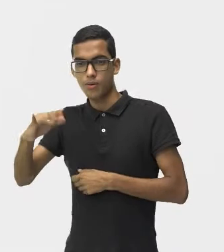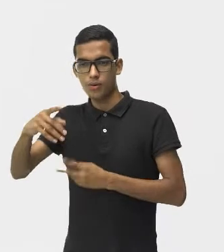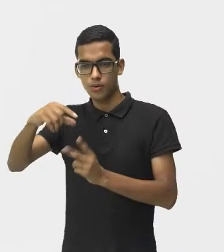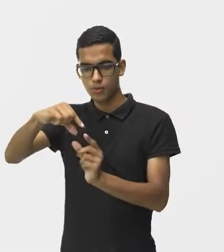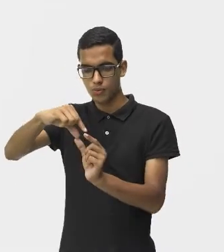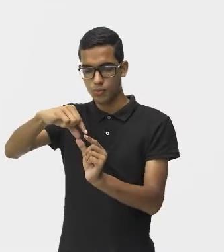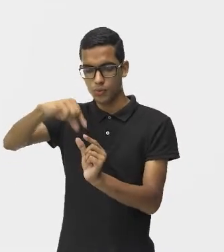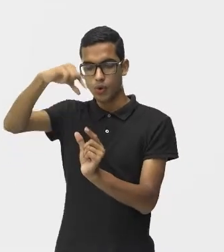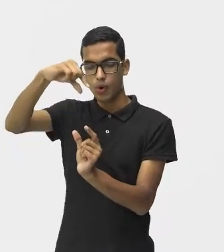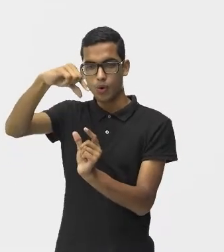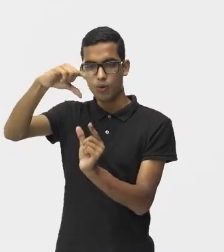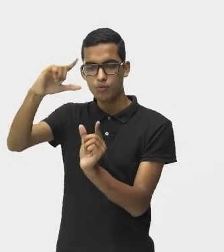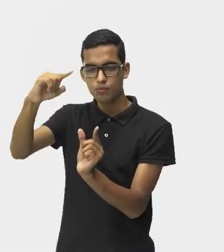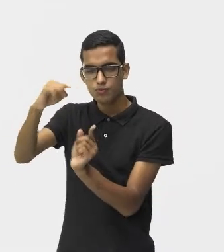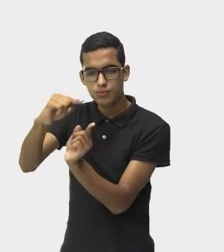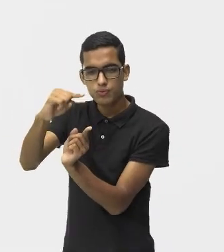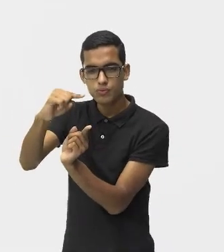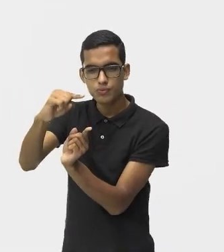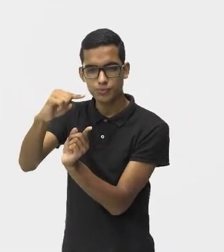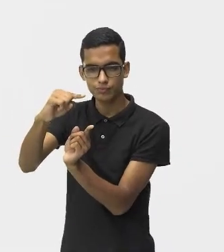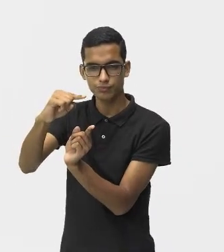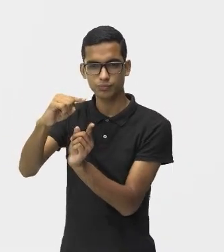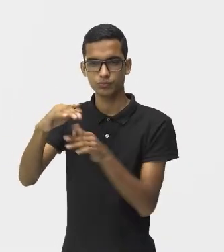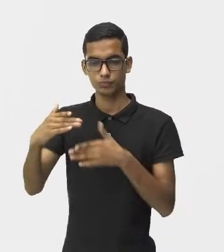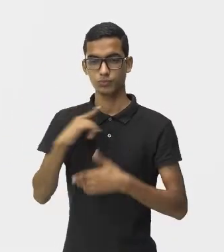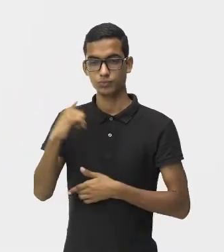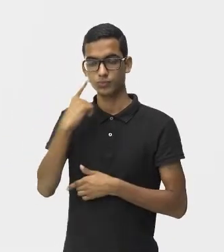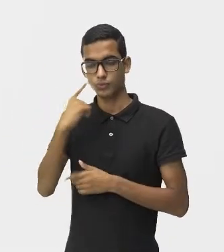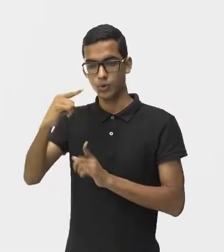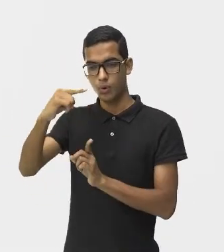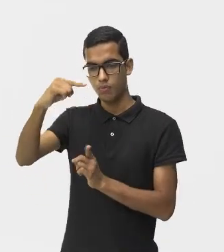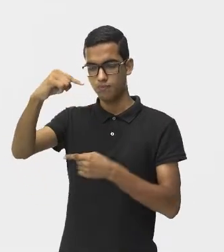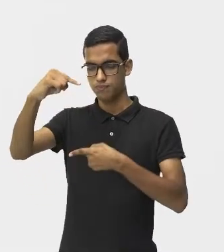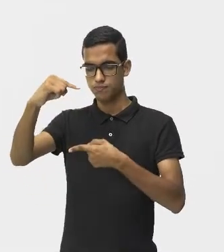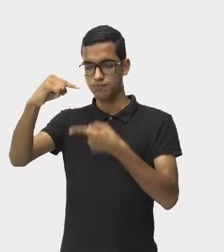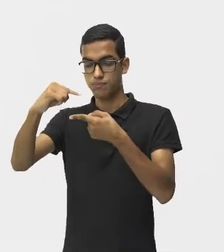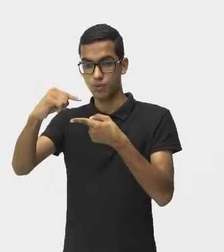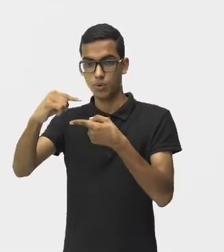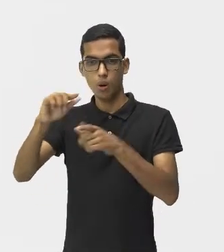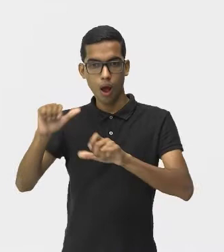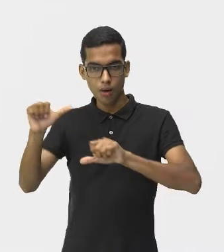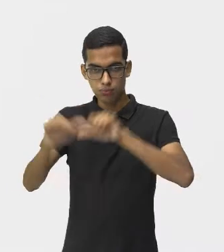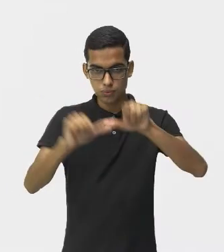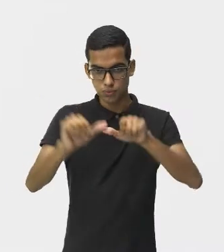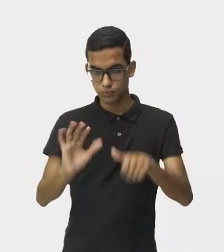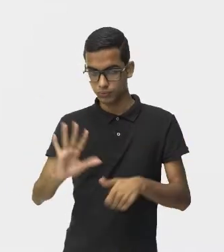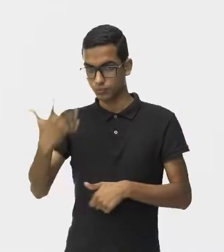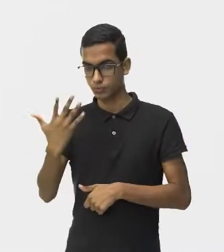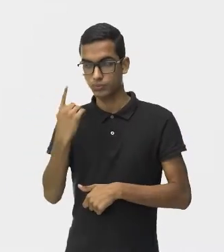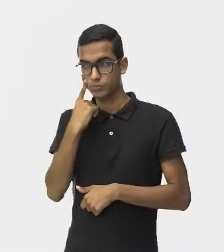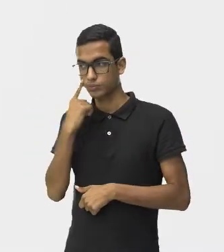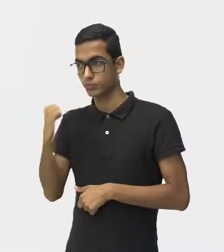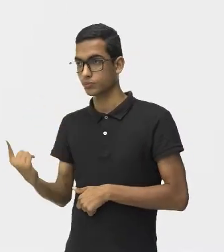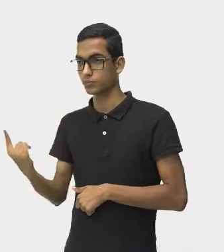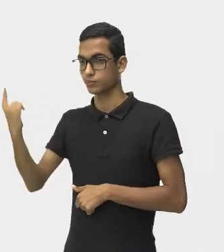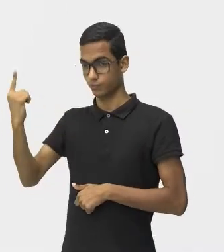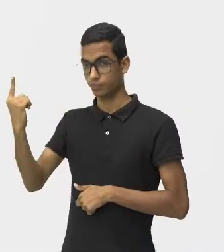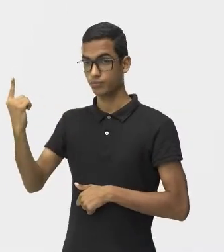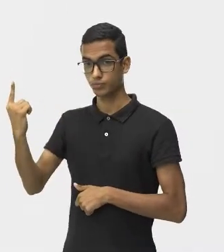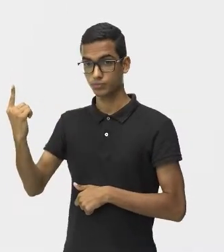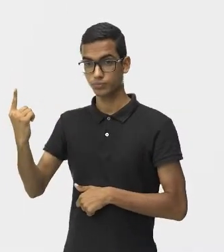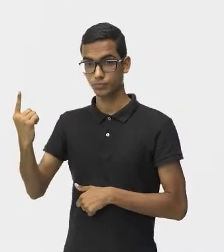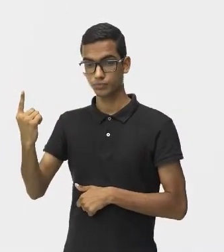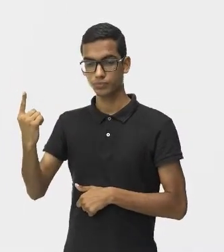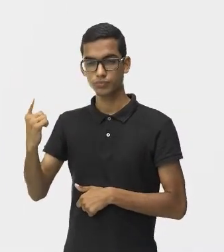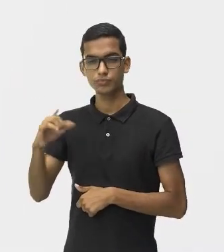E o que resultou? No braço mais curto, tá? Então, essa alteração, esse braço curto no